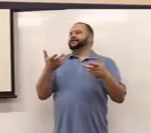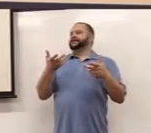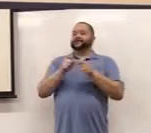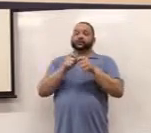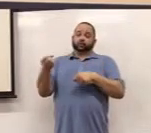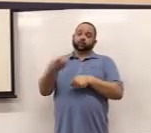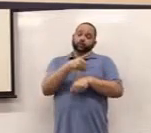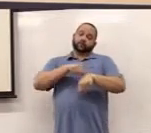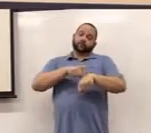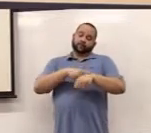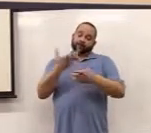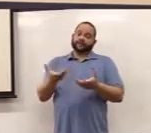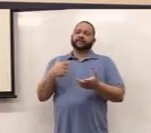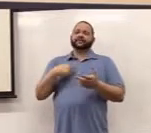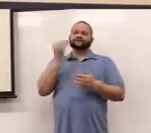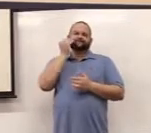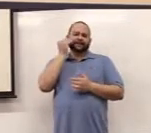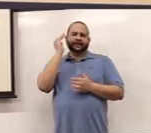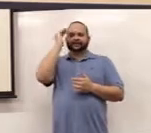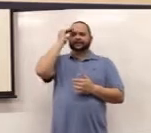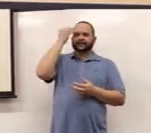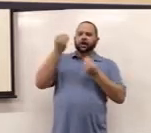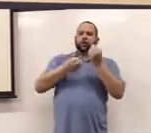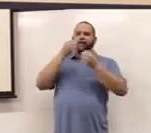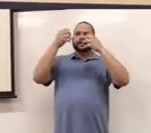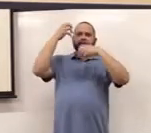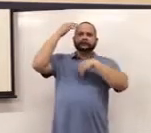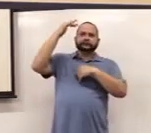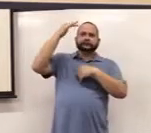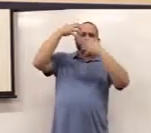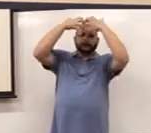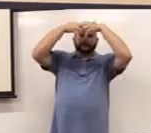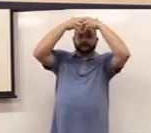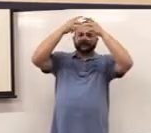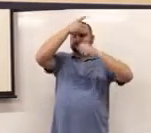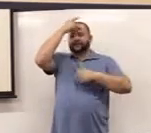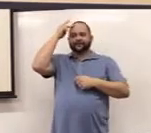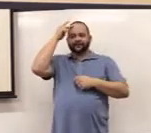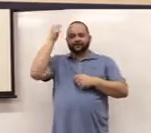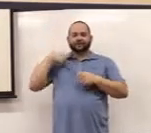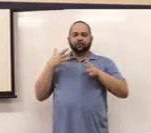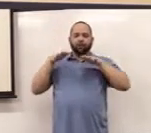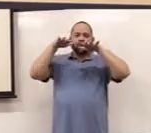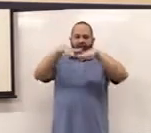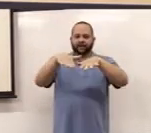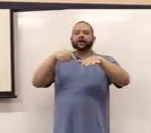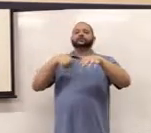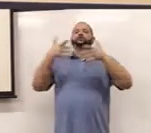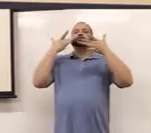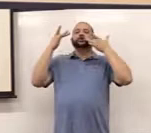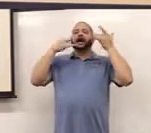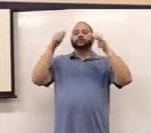sinfonia, a gente vai tentar entender como era a cabeça de quem ia no teatro ouvir música nessa época.